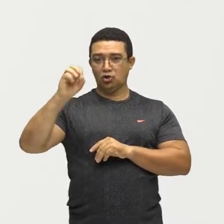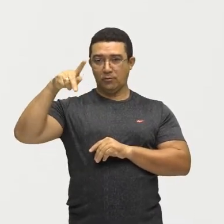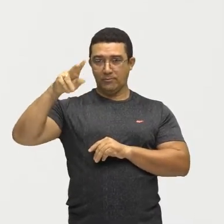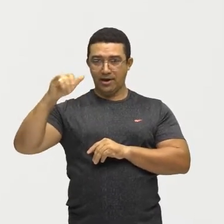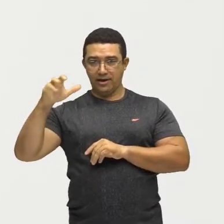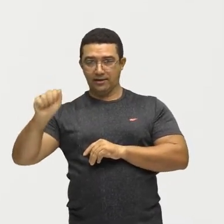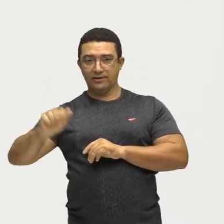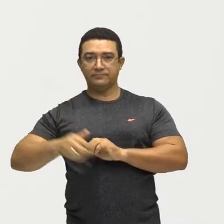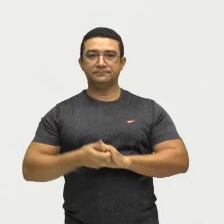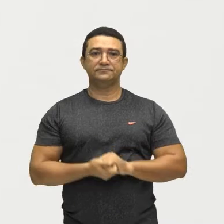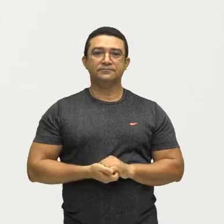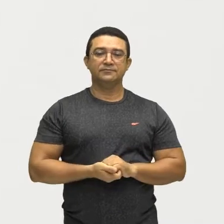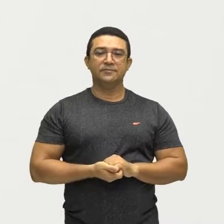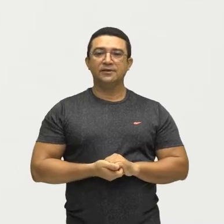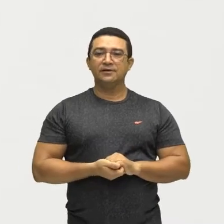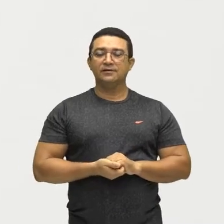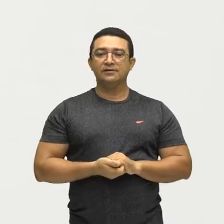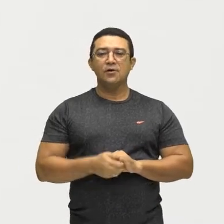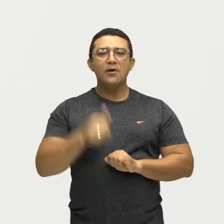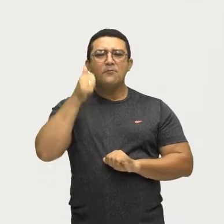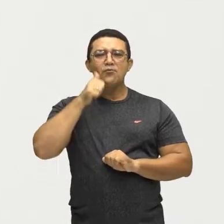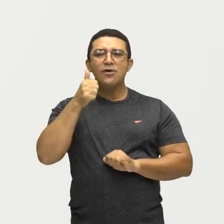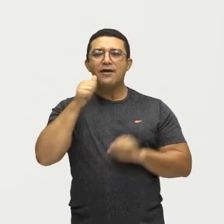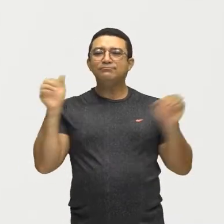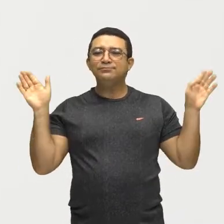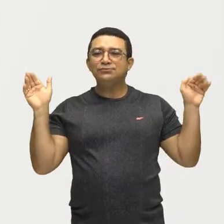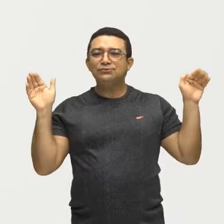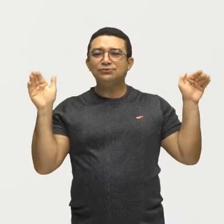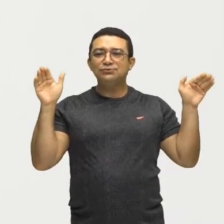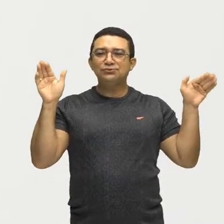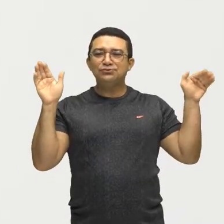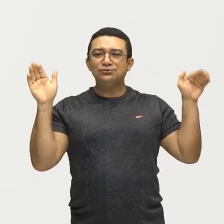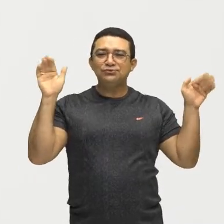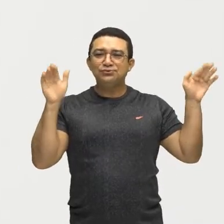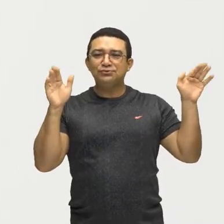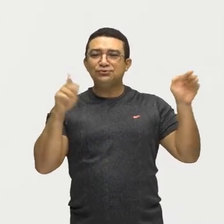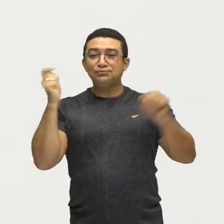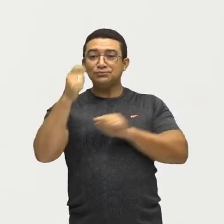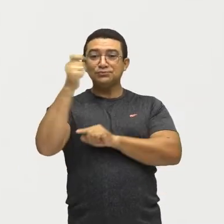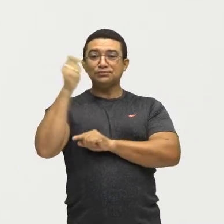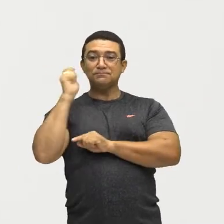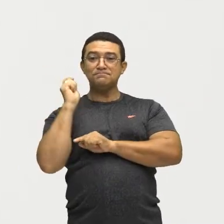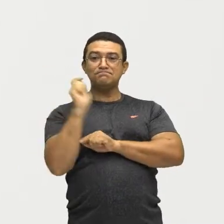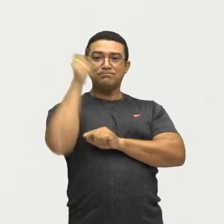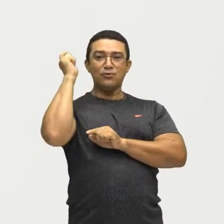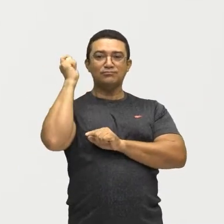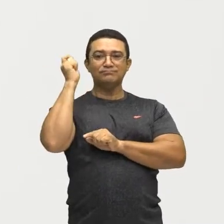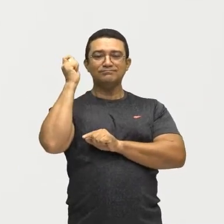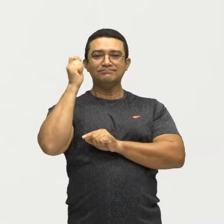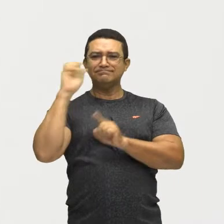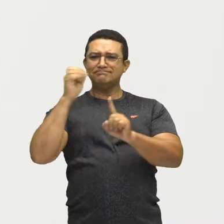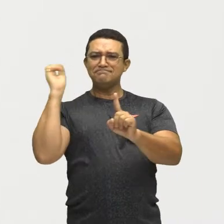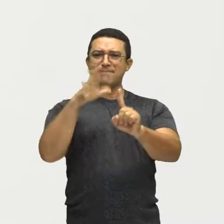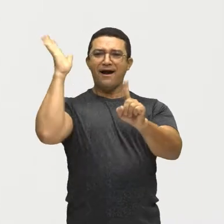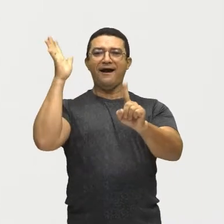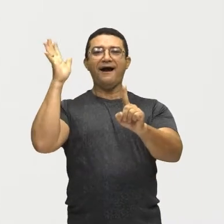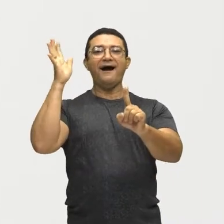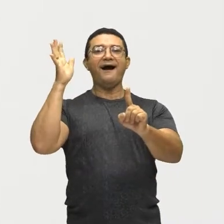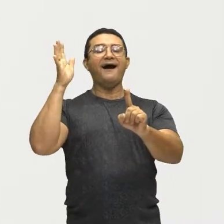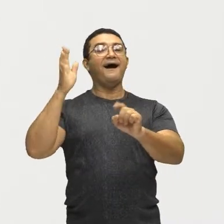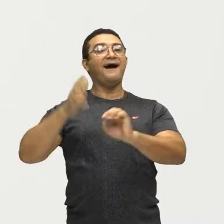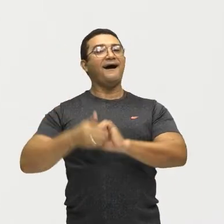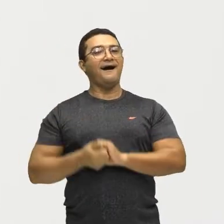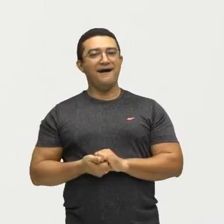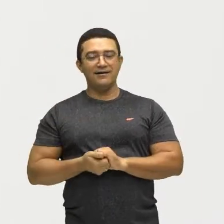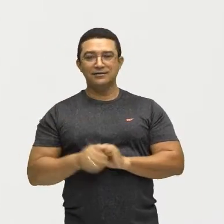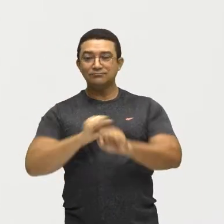A fada madrinha agitou sua varinha de condão e plim! A